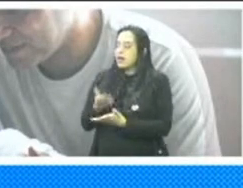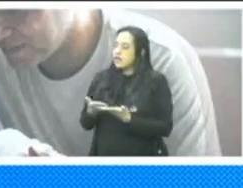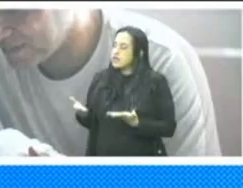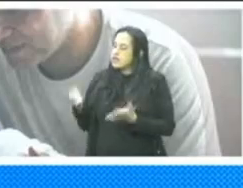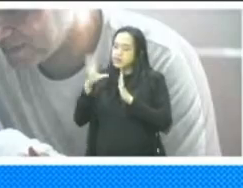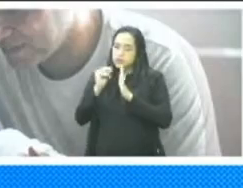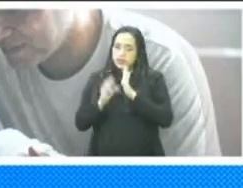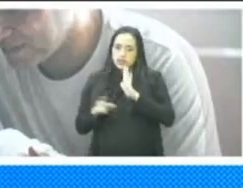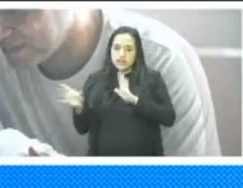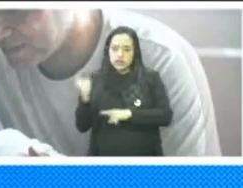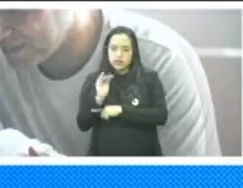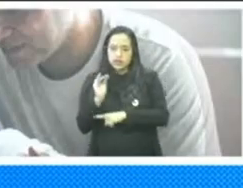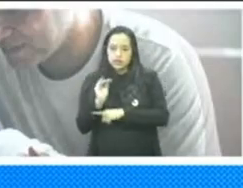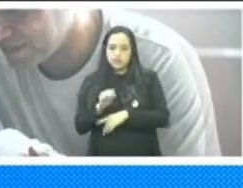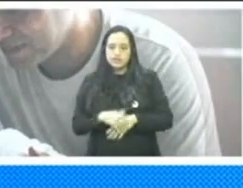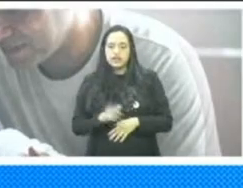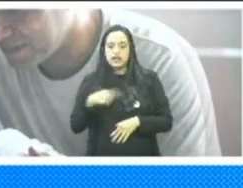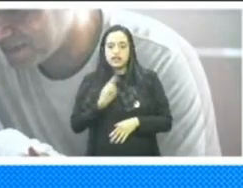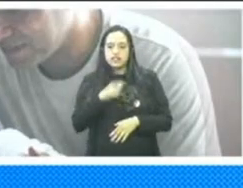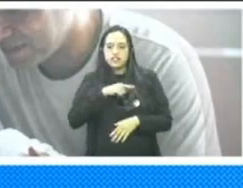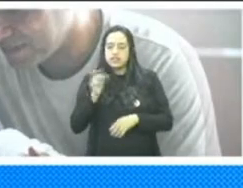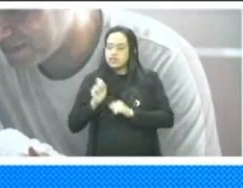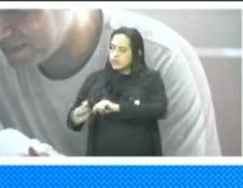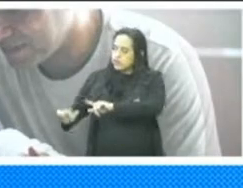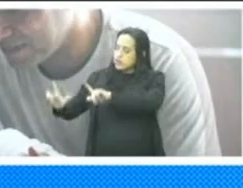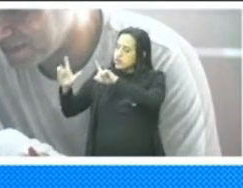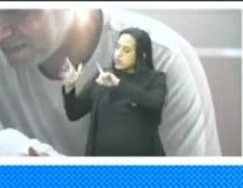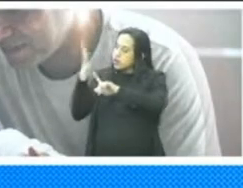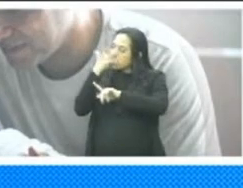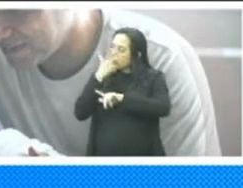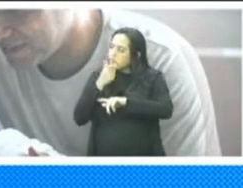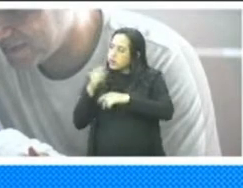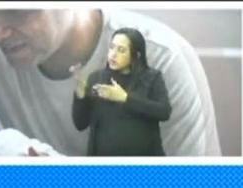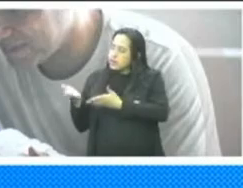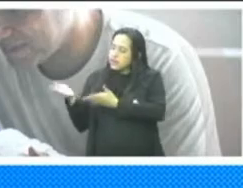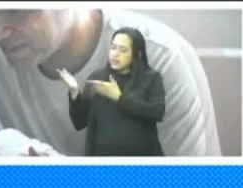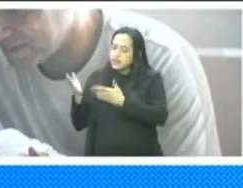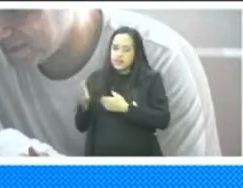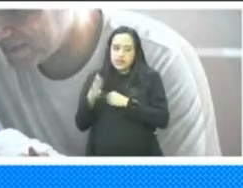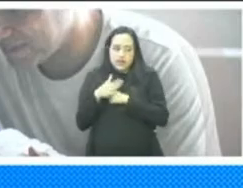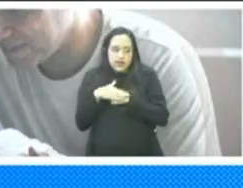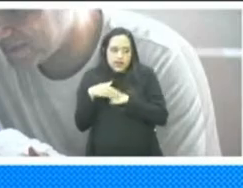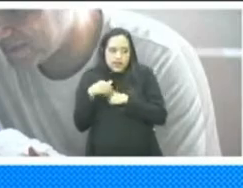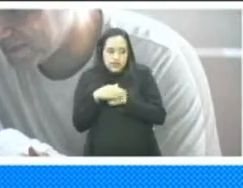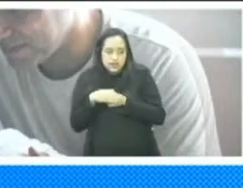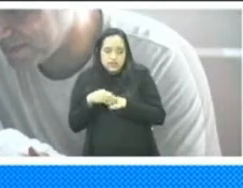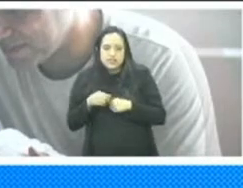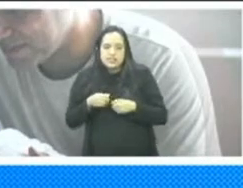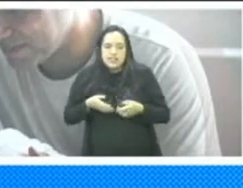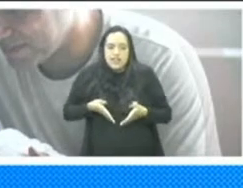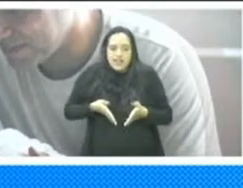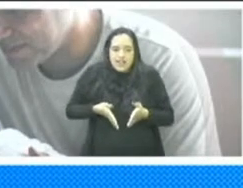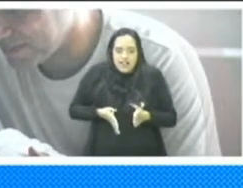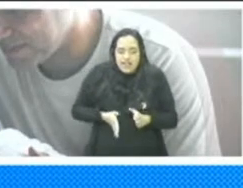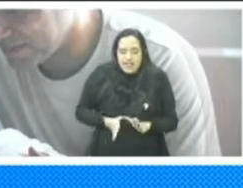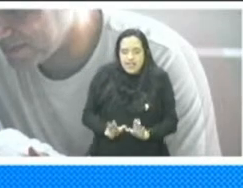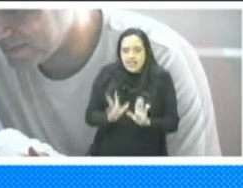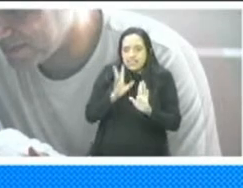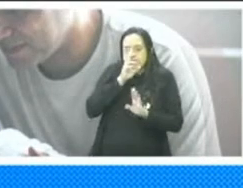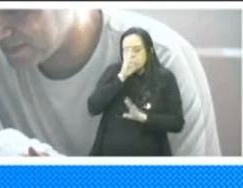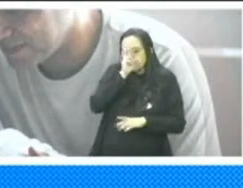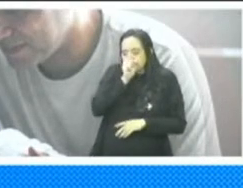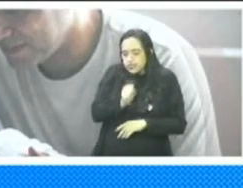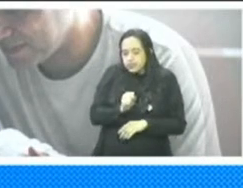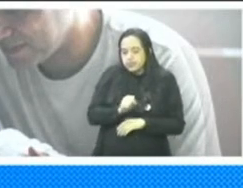de cuidado. A gente tem aí um slogan muito bonito, né? No aconchego nasce a força. Então, acho que